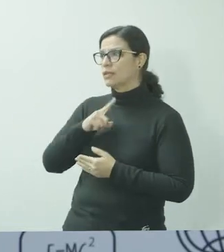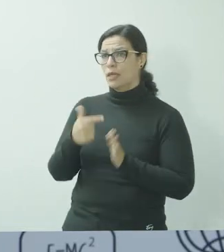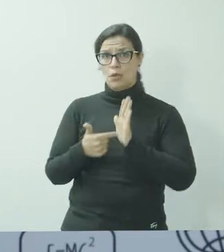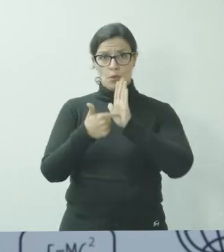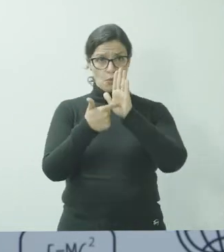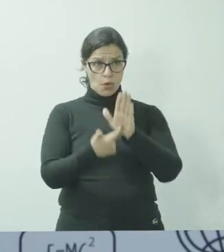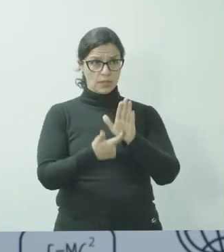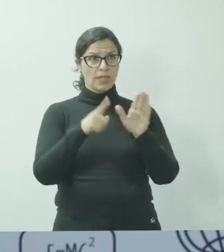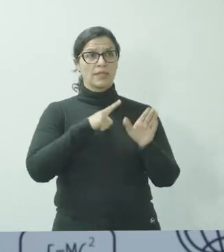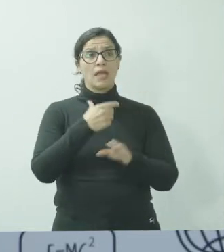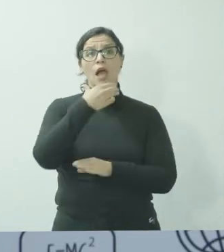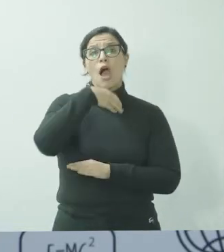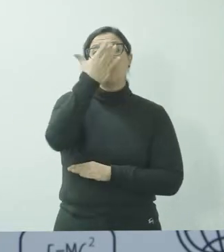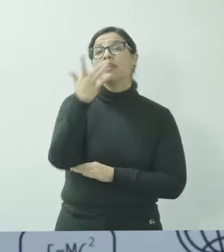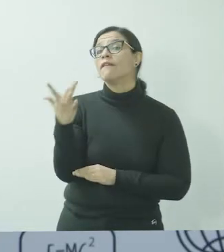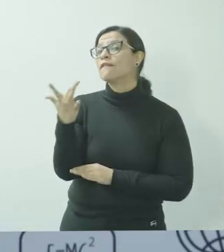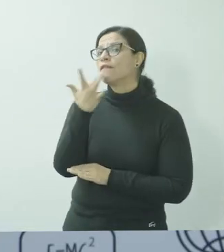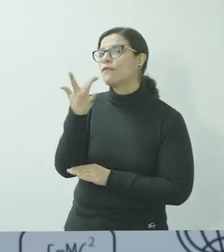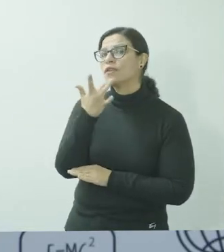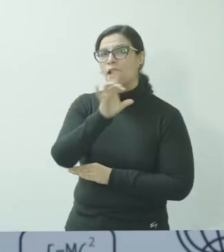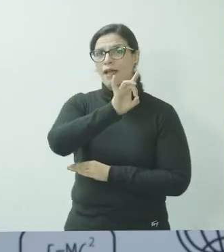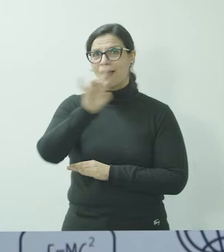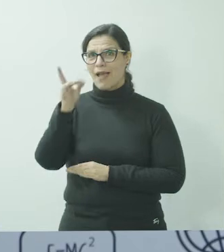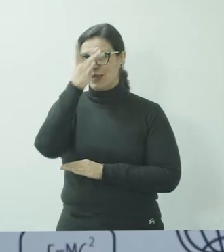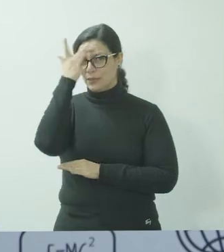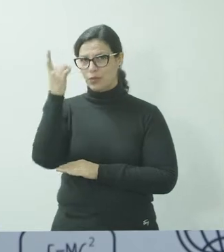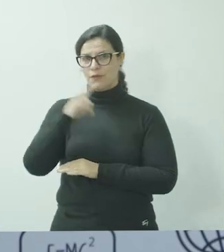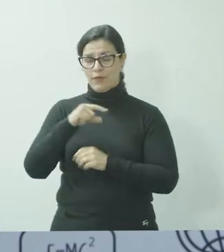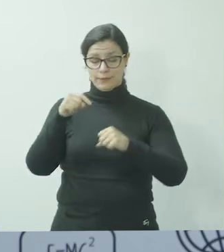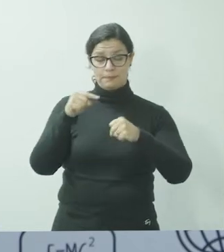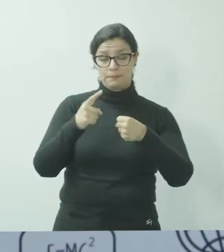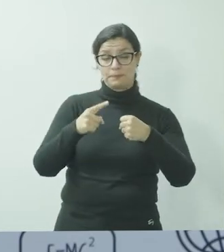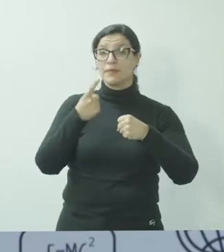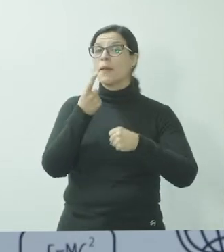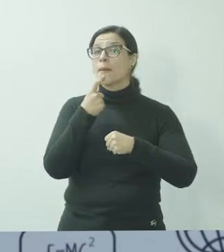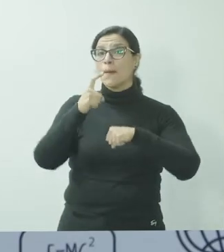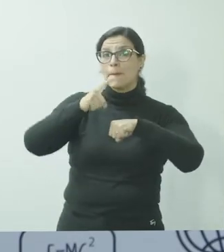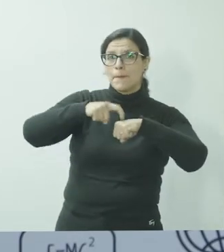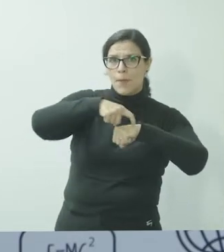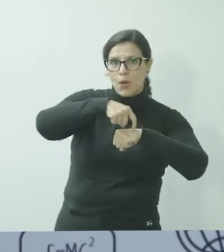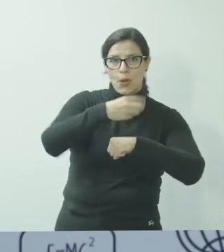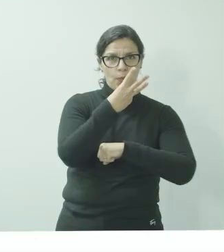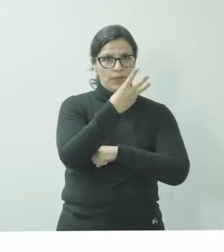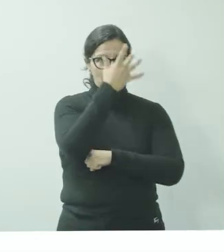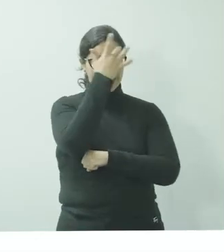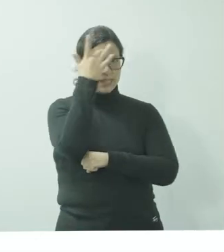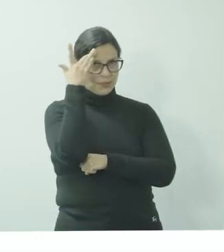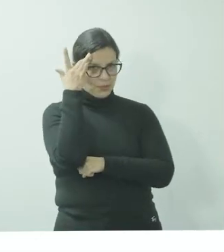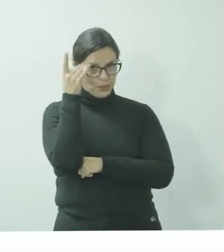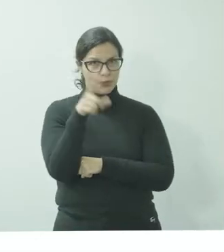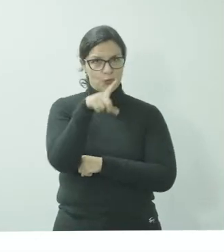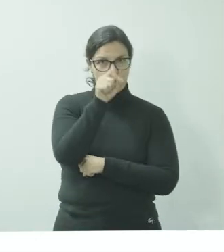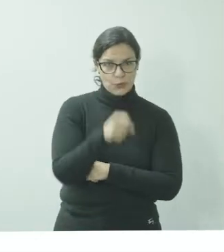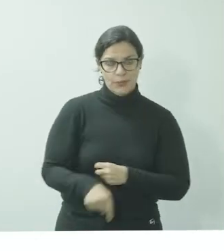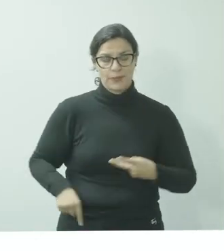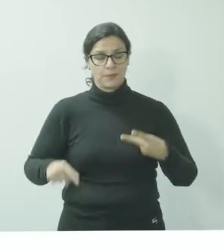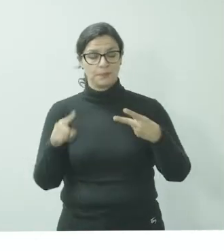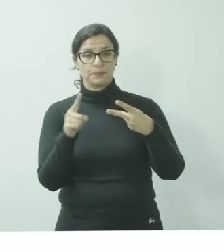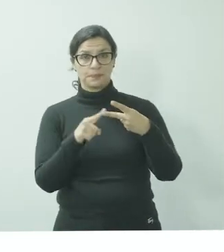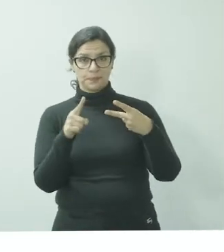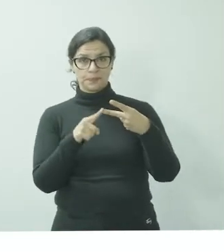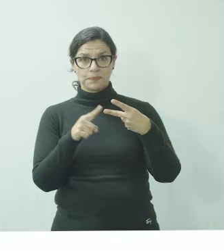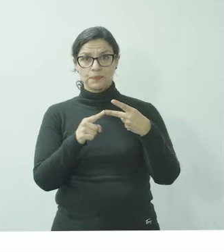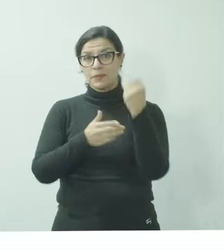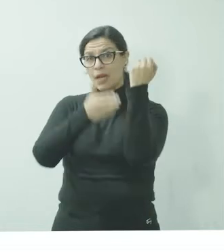estão entas as frutas favoritas né que ficou morango com três pessoas né que